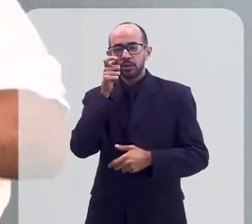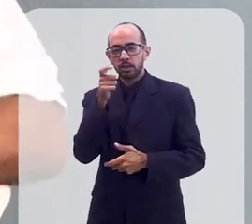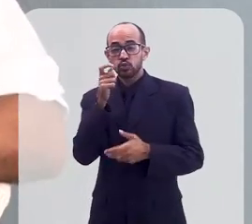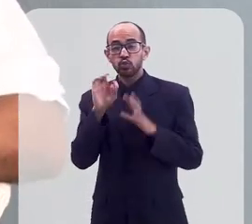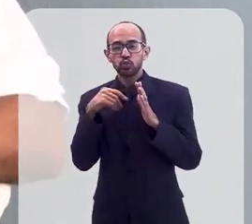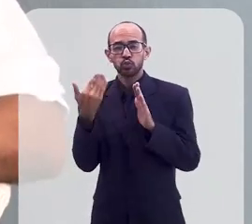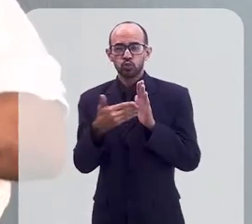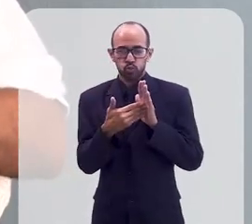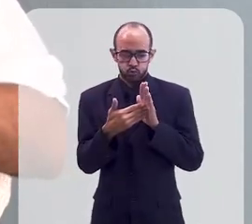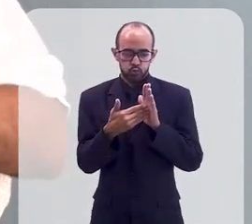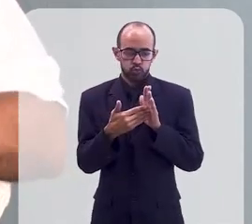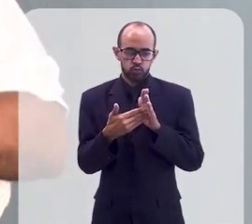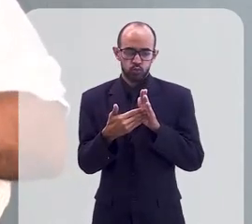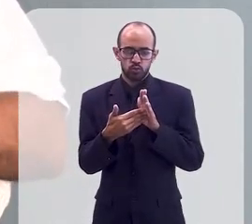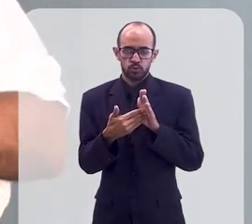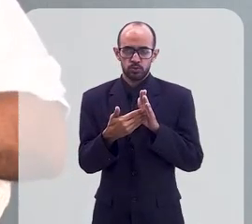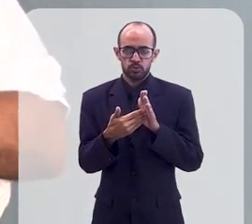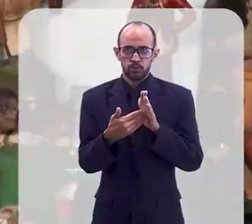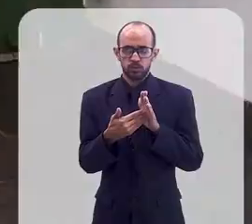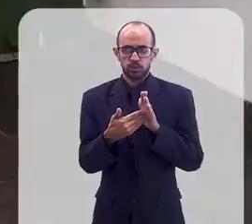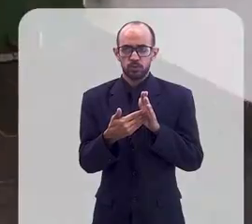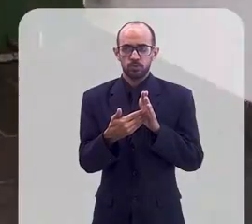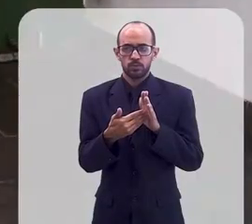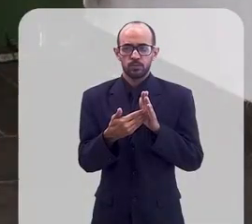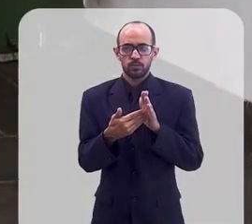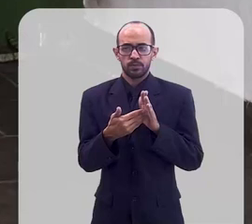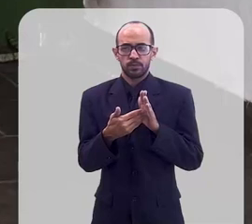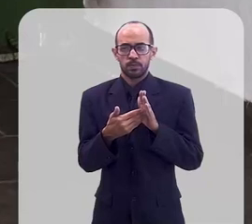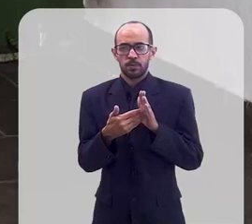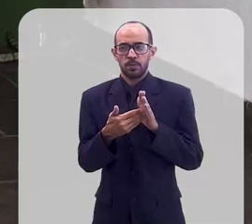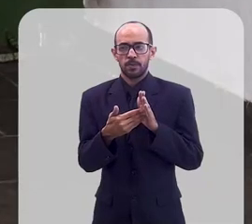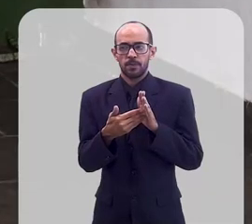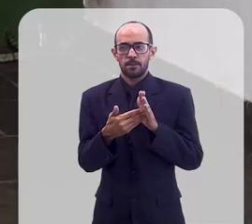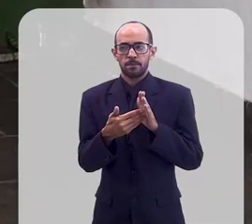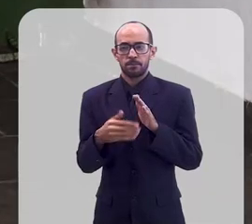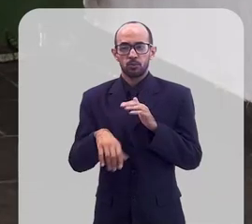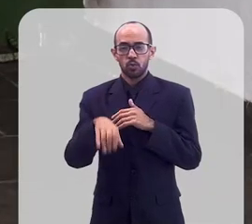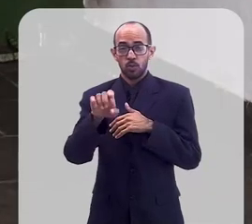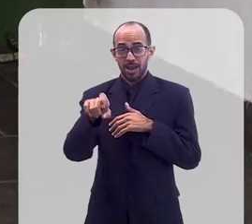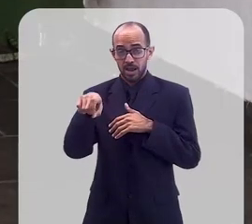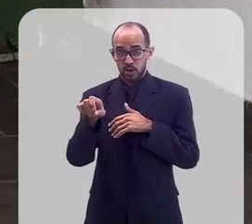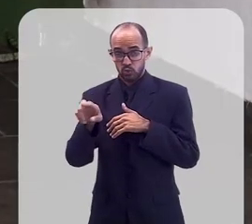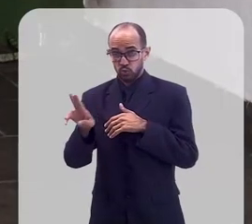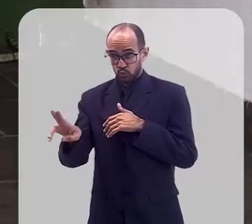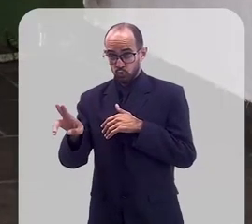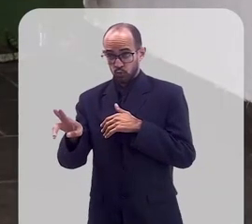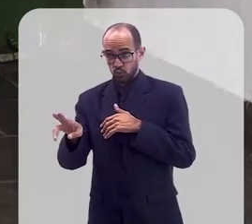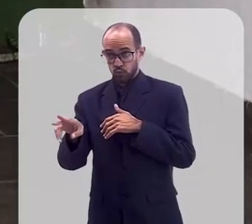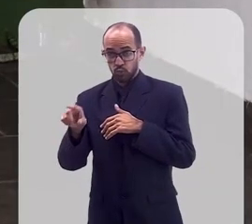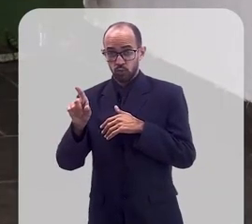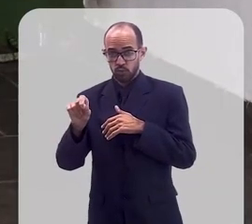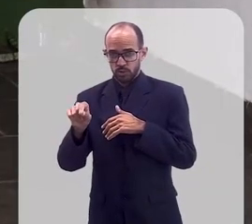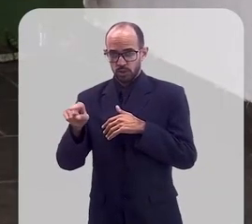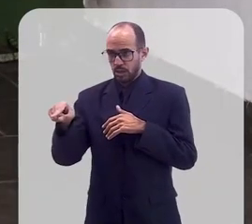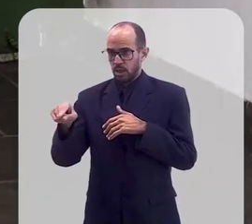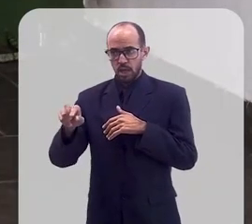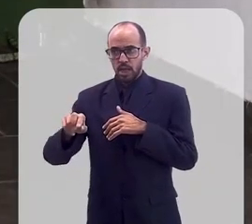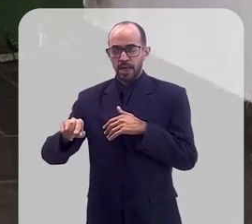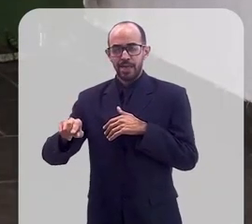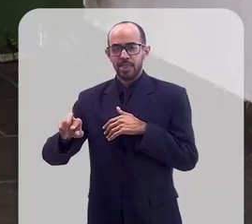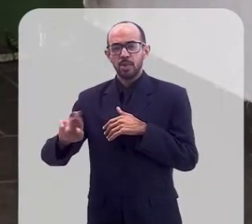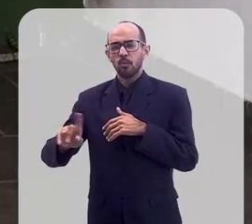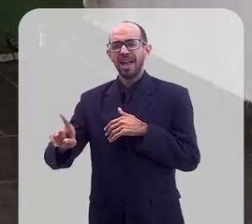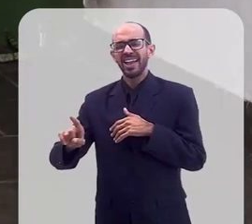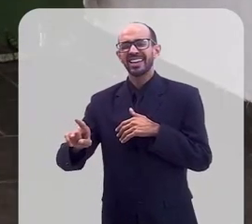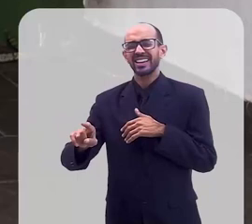tudo isso, de uma maneira só, né? E o Exu, ele tem muito, não é que ele seja também